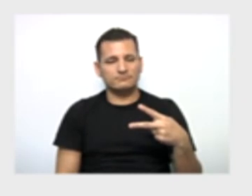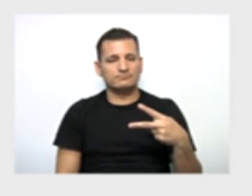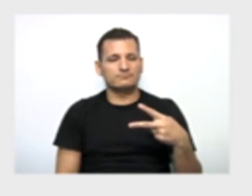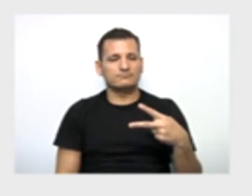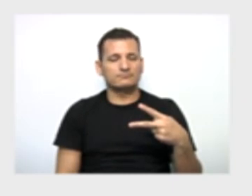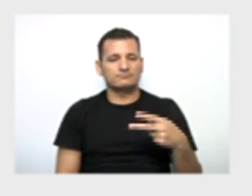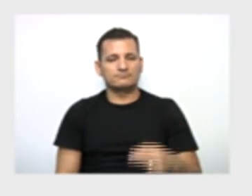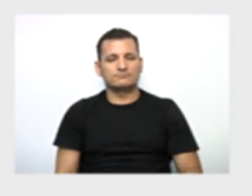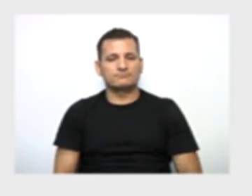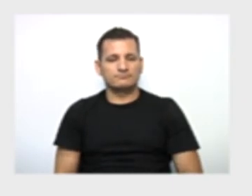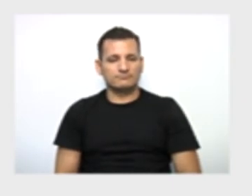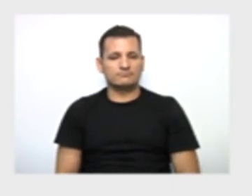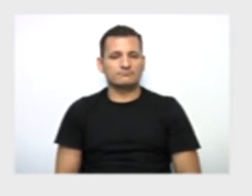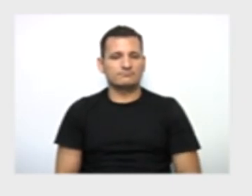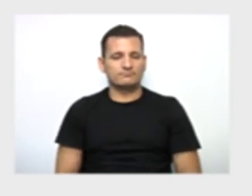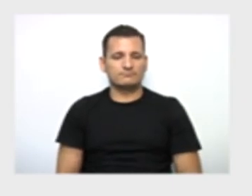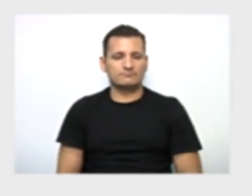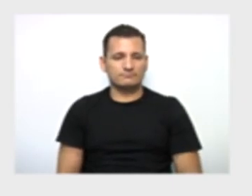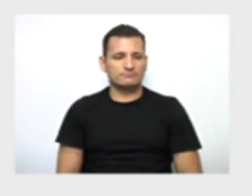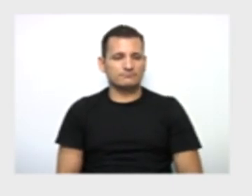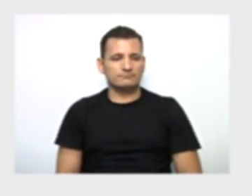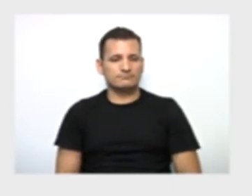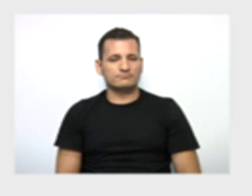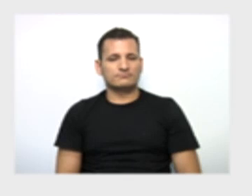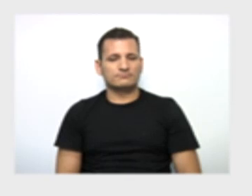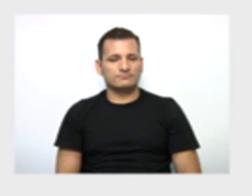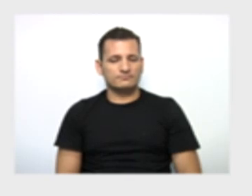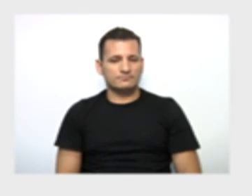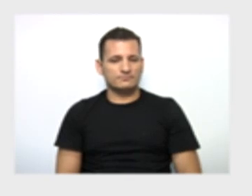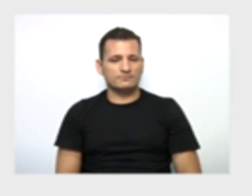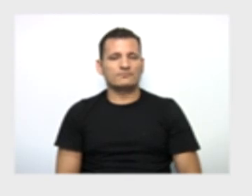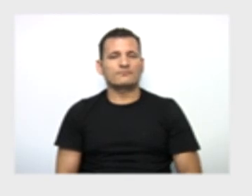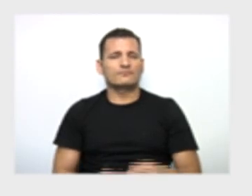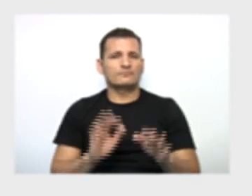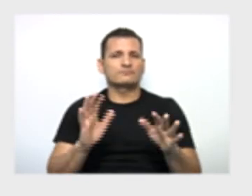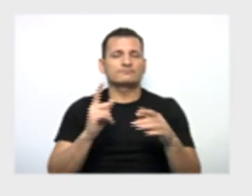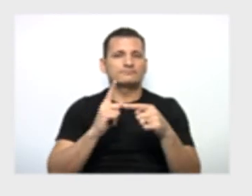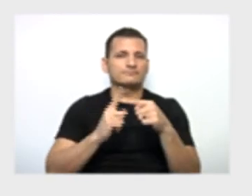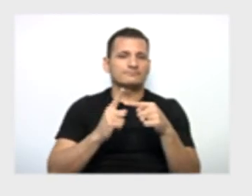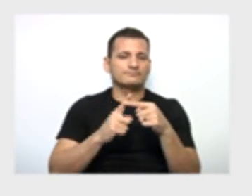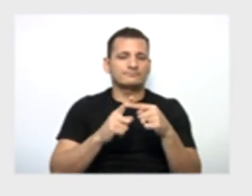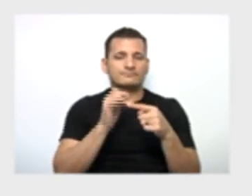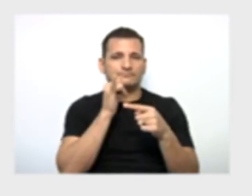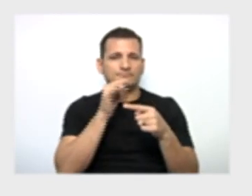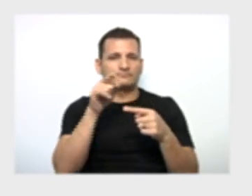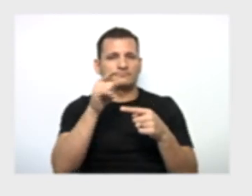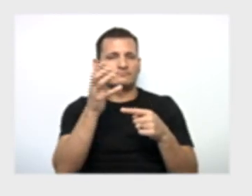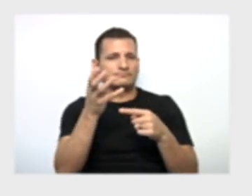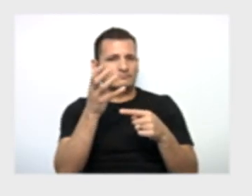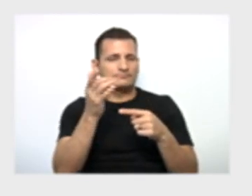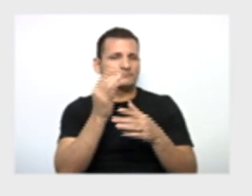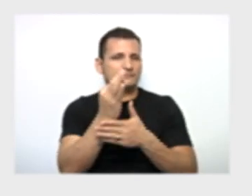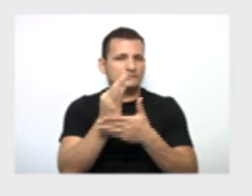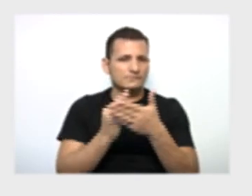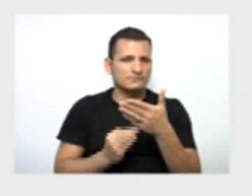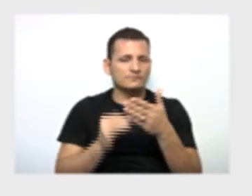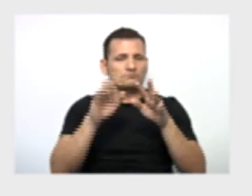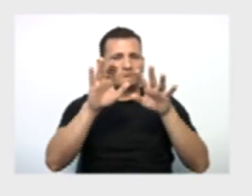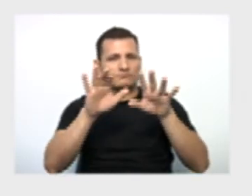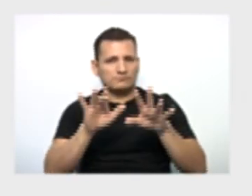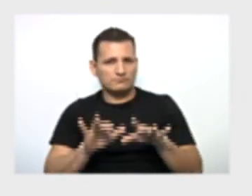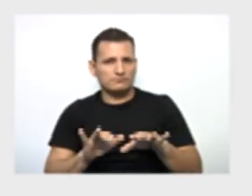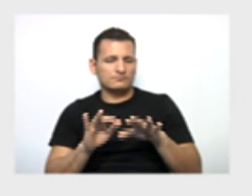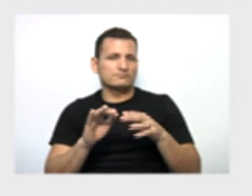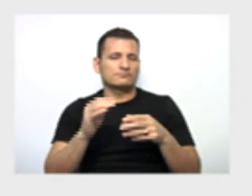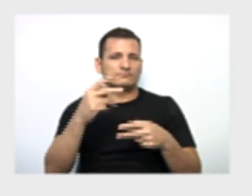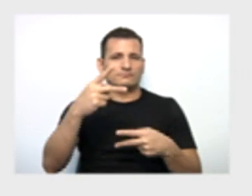área do head, do cabeçalho, o nosso título. Até porque, se você quiser escrever algum texto, alguma coisa no